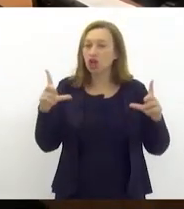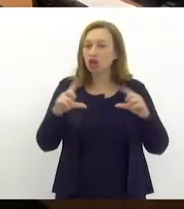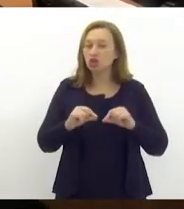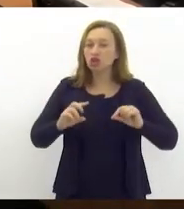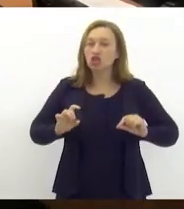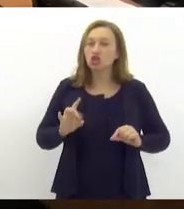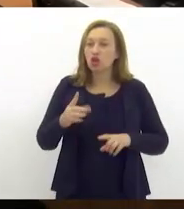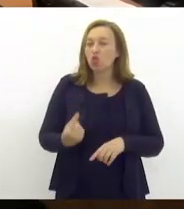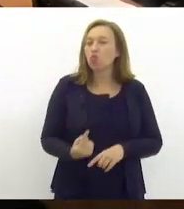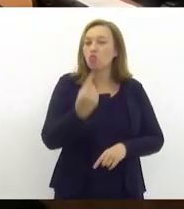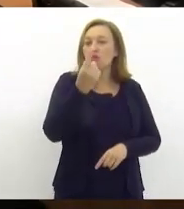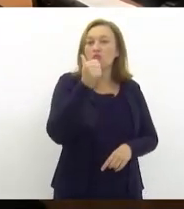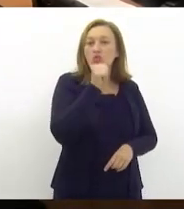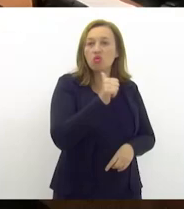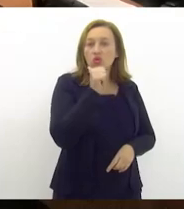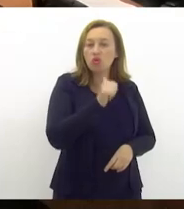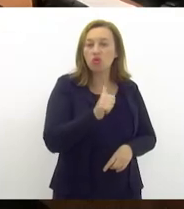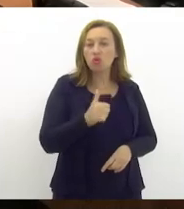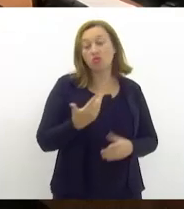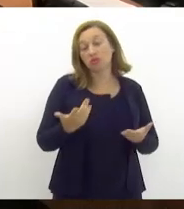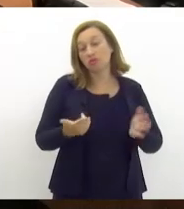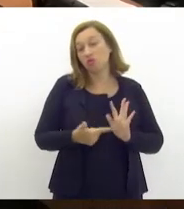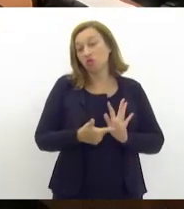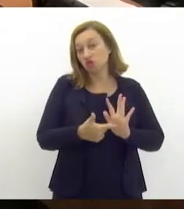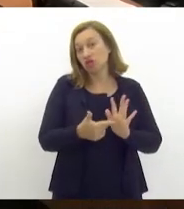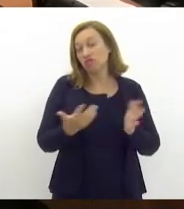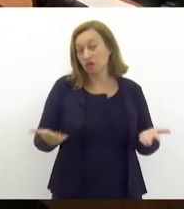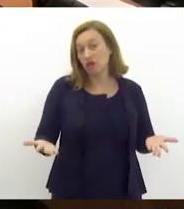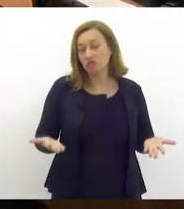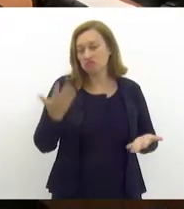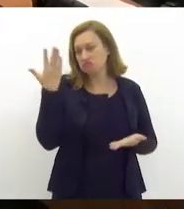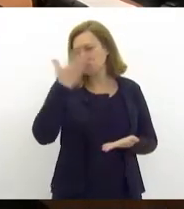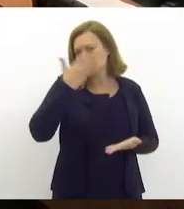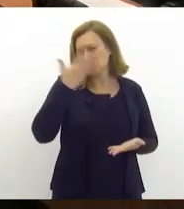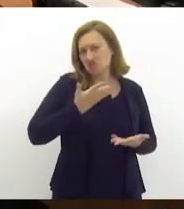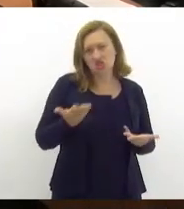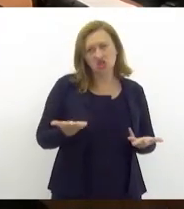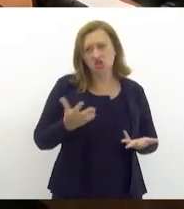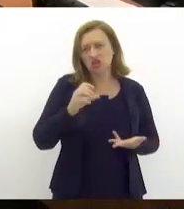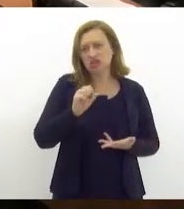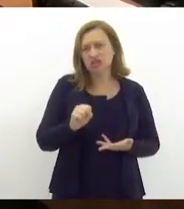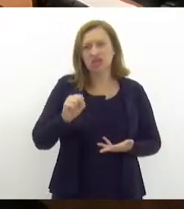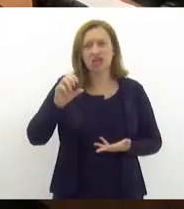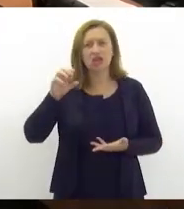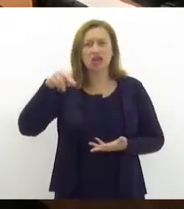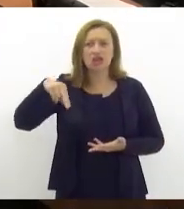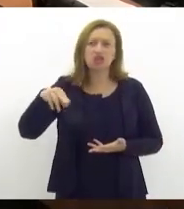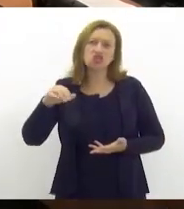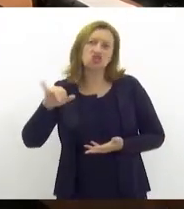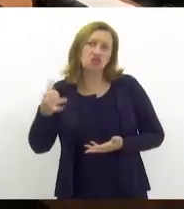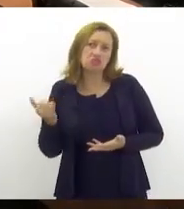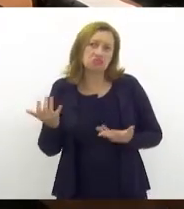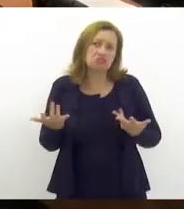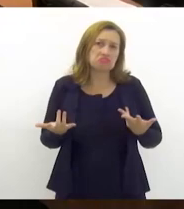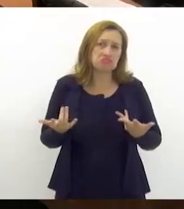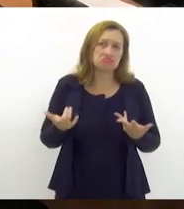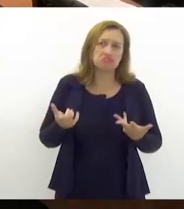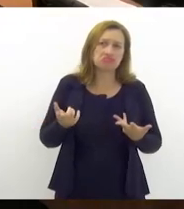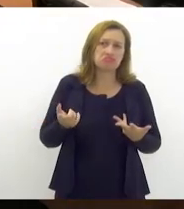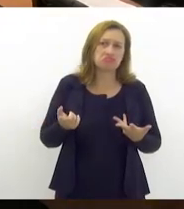mulher, como está sendo aventado, né? E não vejo que o CNJ compense, não é algo da